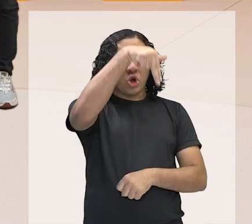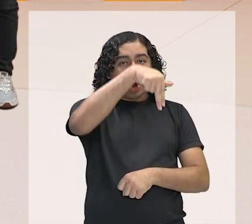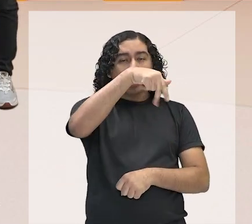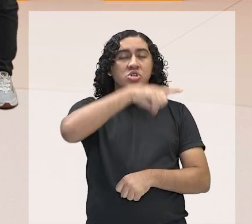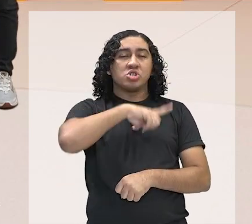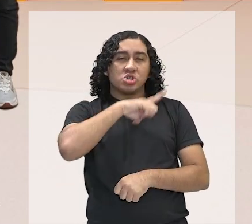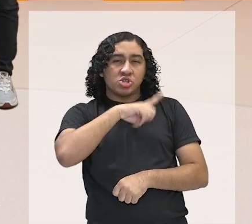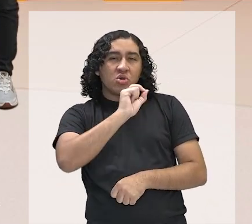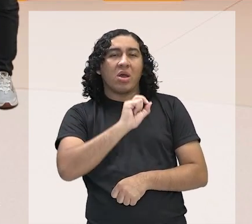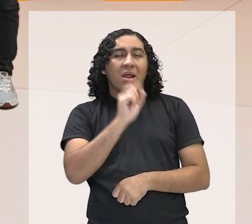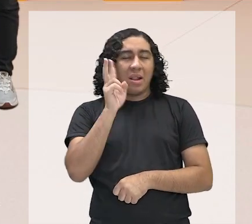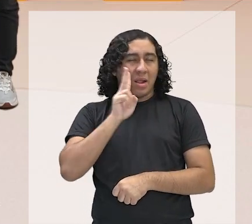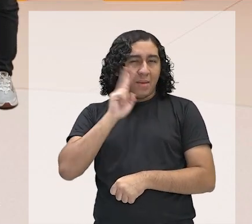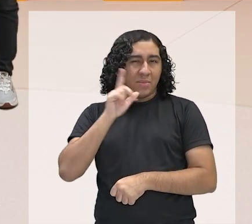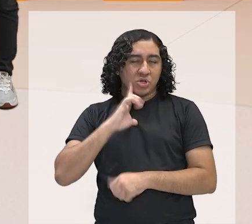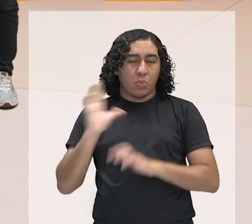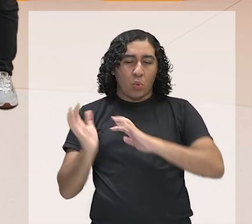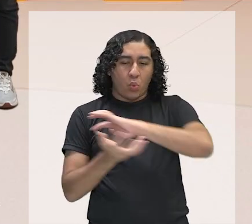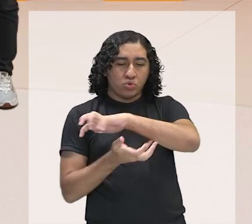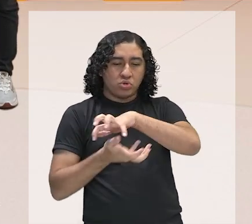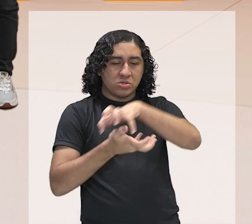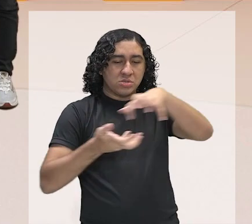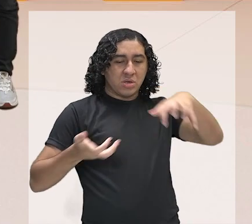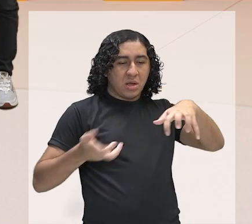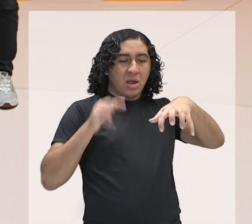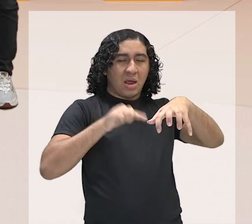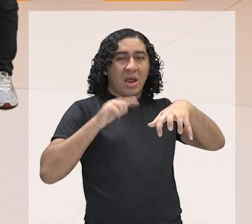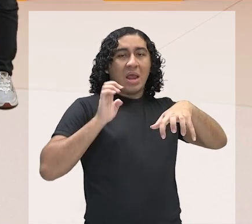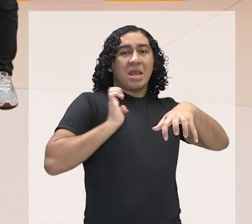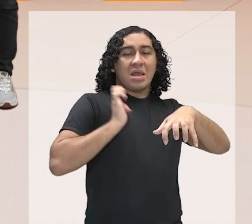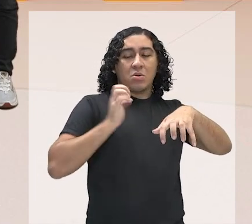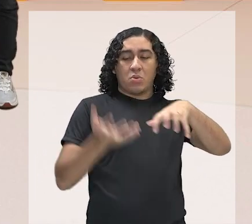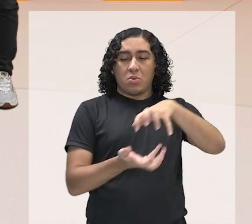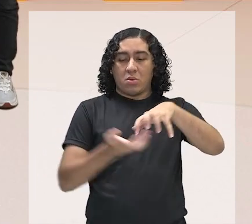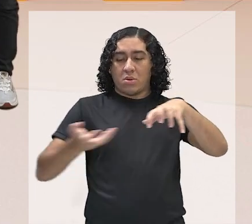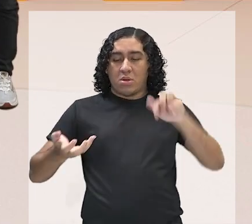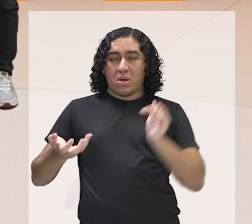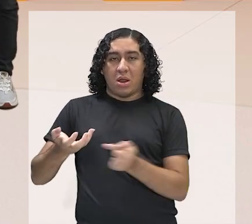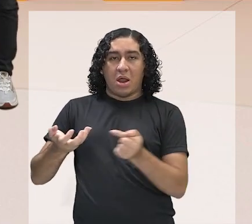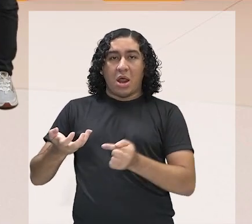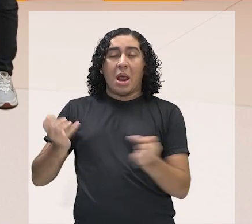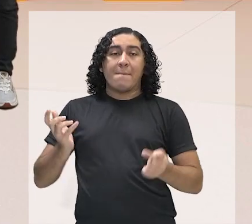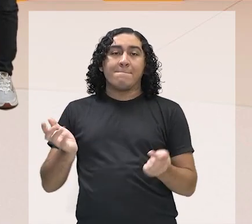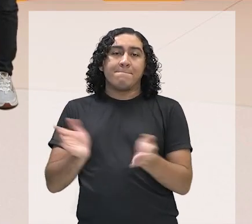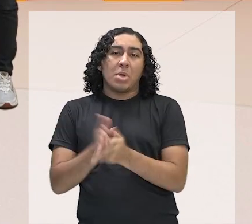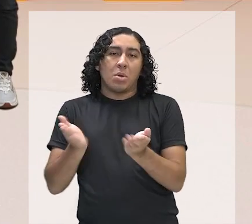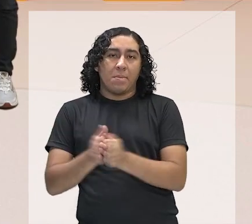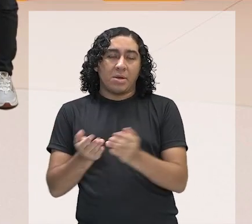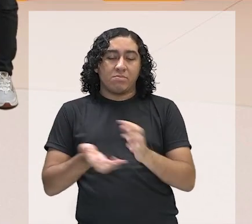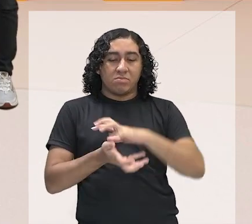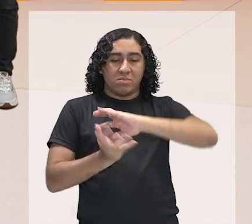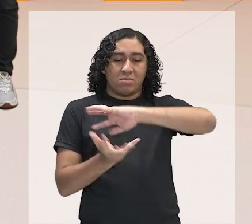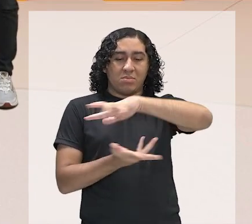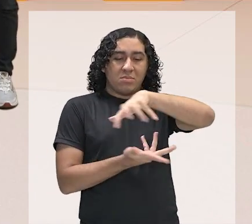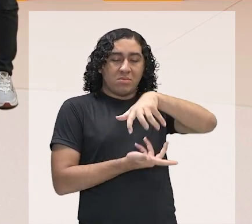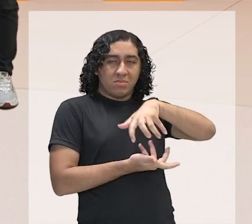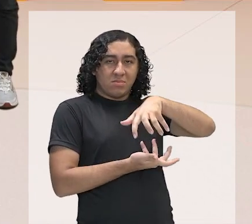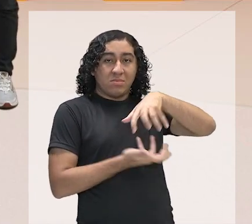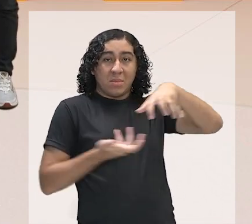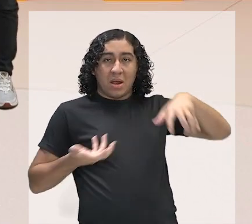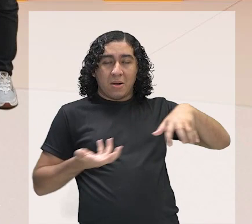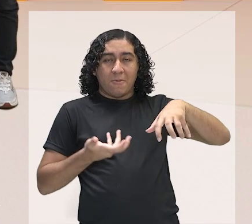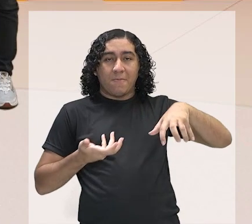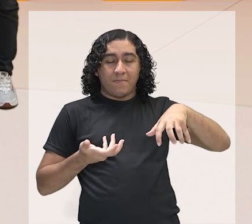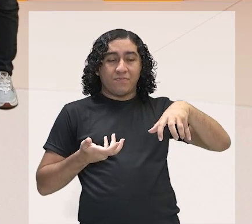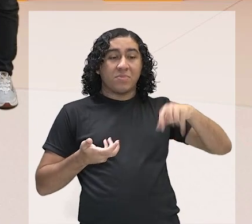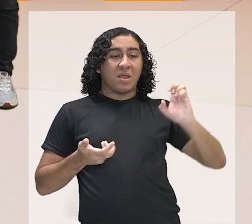uma regionalização que dividiu o mundo, países do norte rico, países do sul pobre, tá? Como a gente está falando no contexto da década de 70, essa regionalização